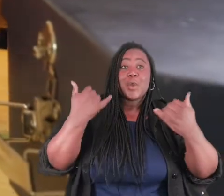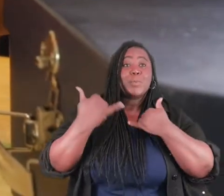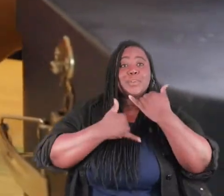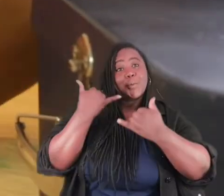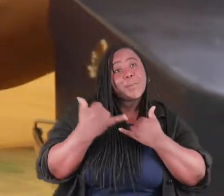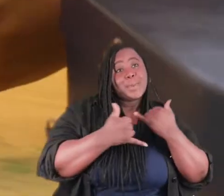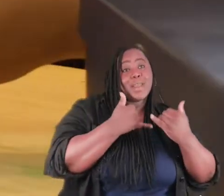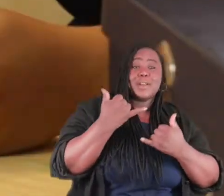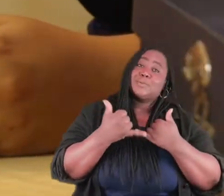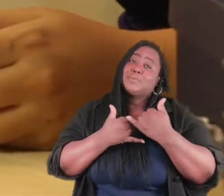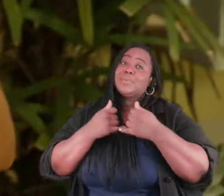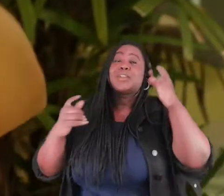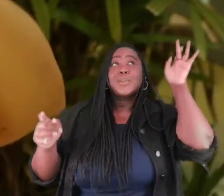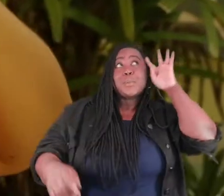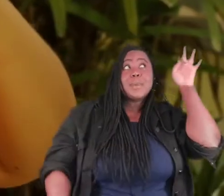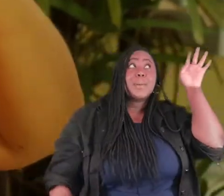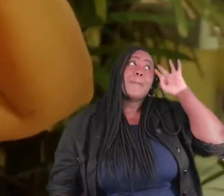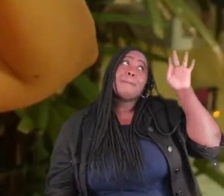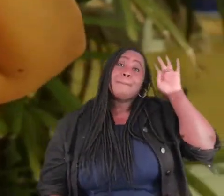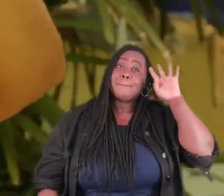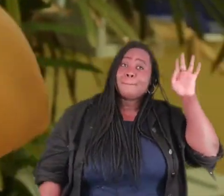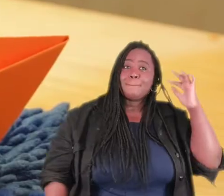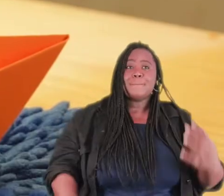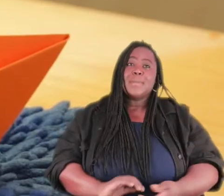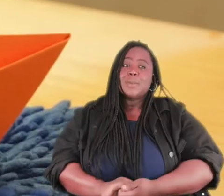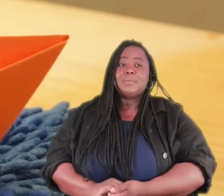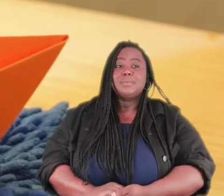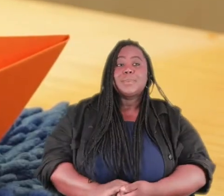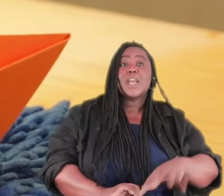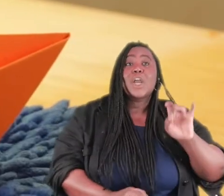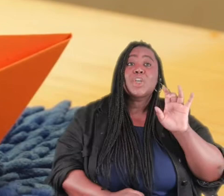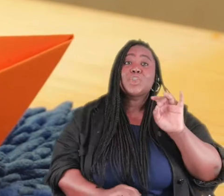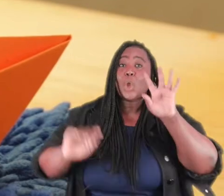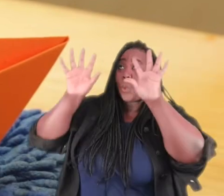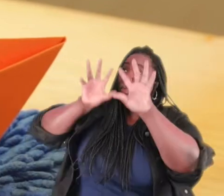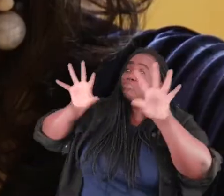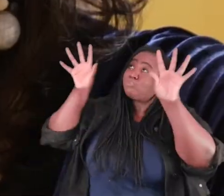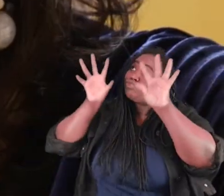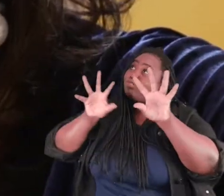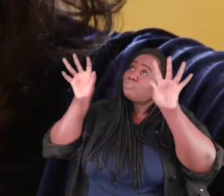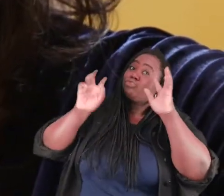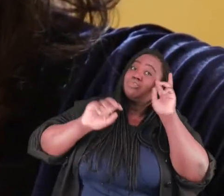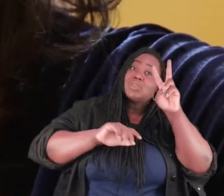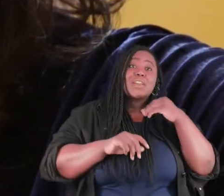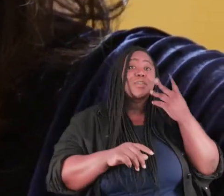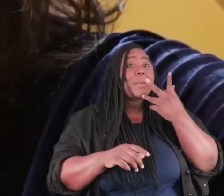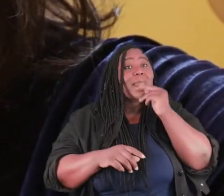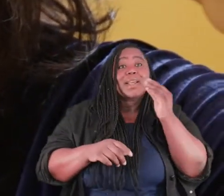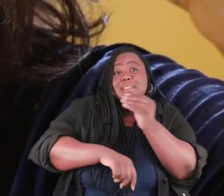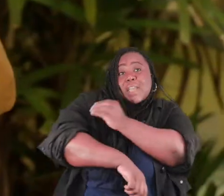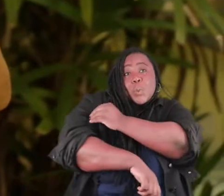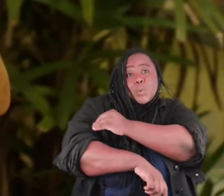Vamos brincar de imaginar. Basta uma nuvem de